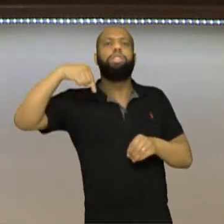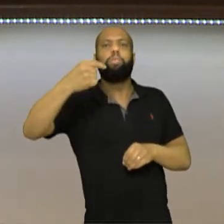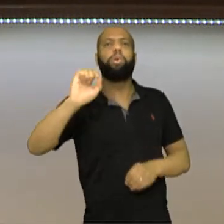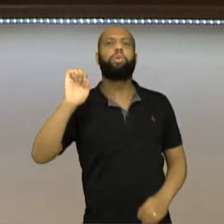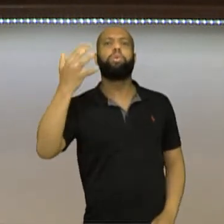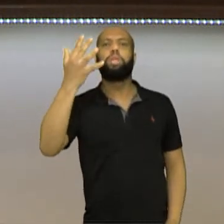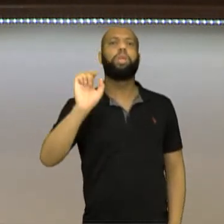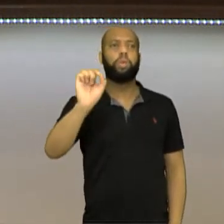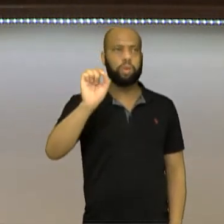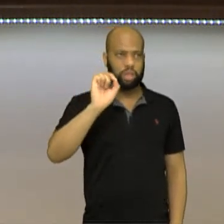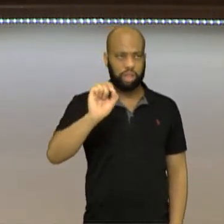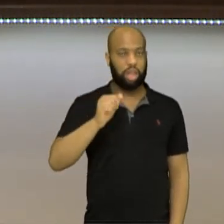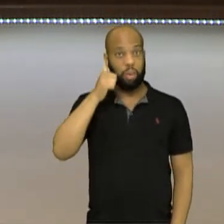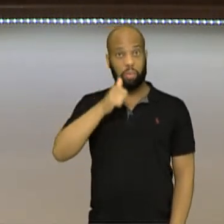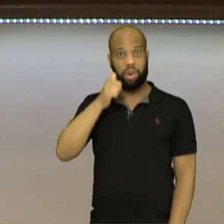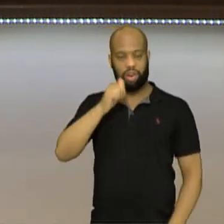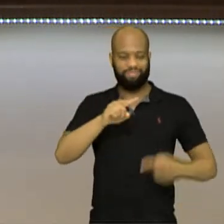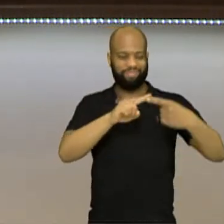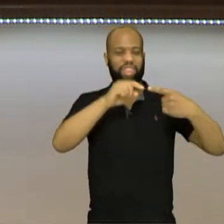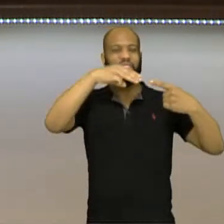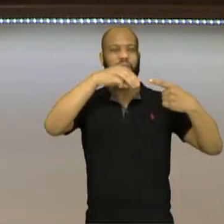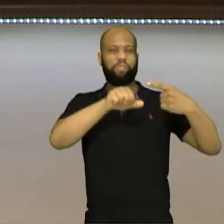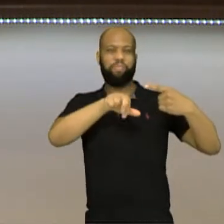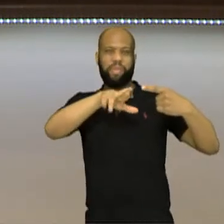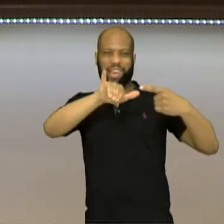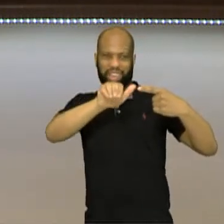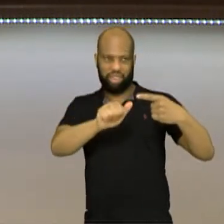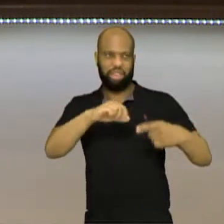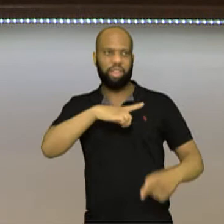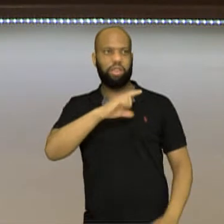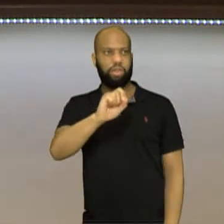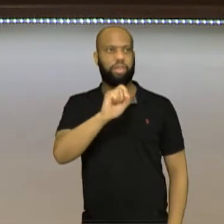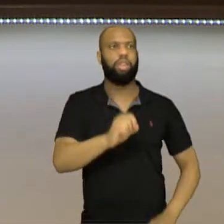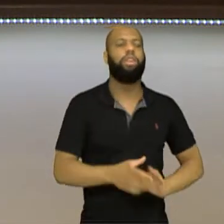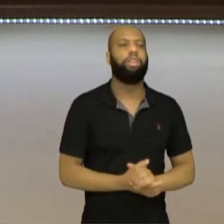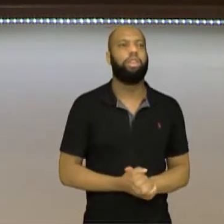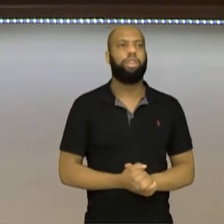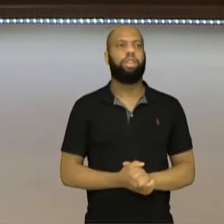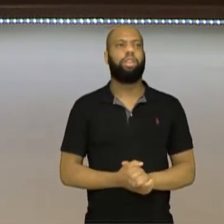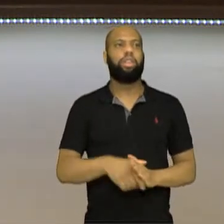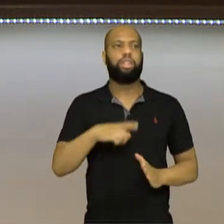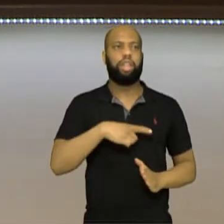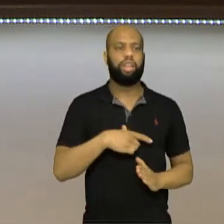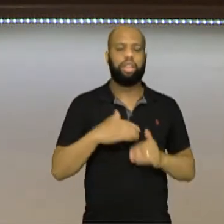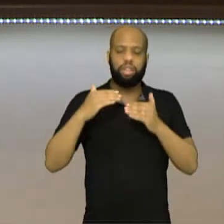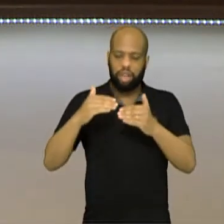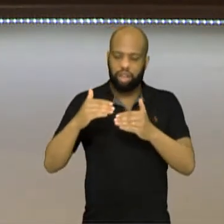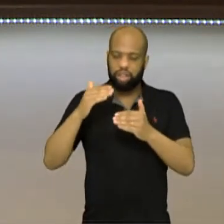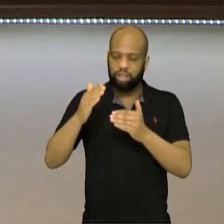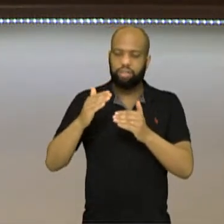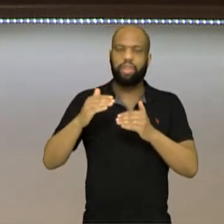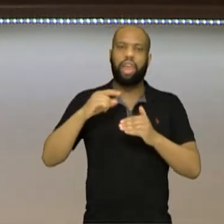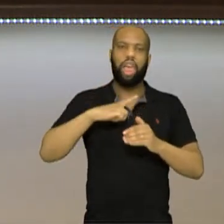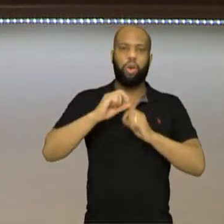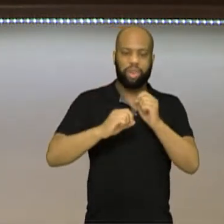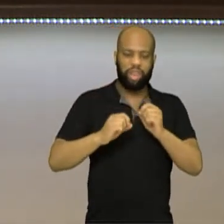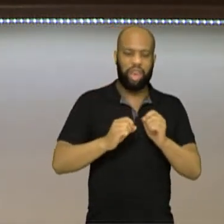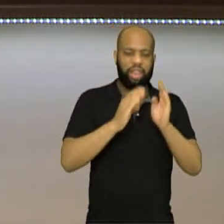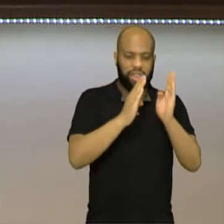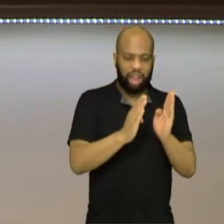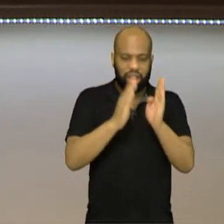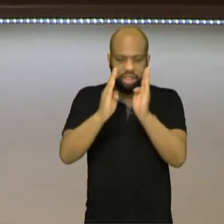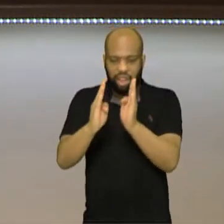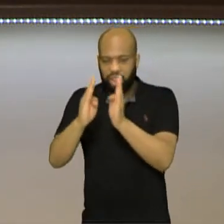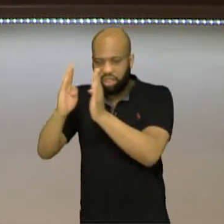que acontecerá com Maria? Então nós temos aqui, ó, gente, aqui as etapas, né, do ovócito ali, maduro